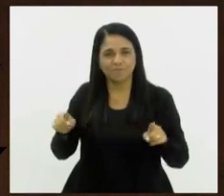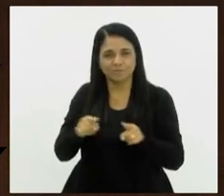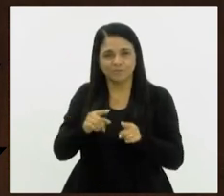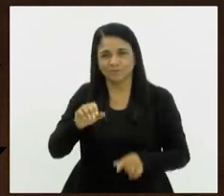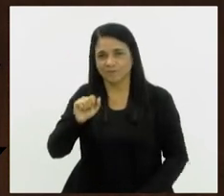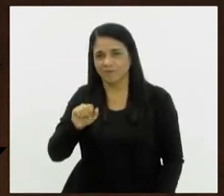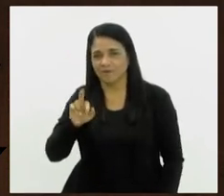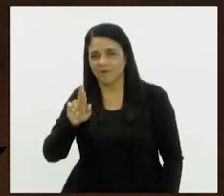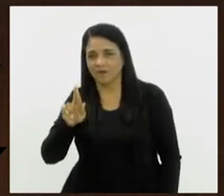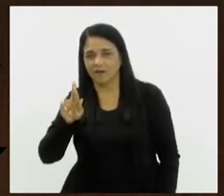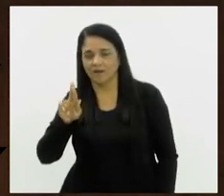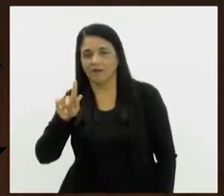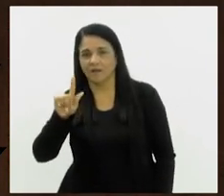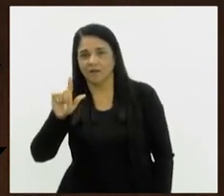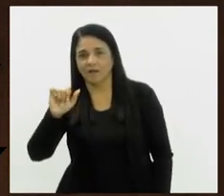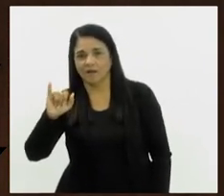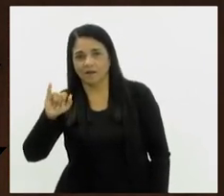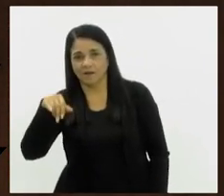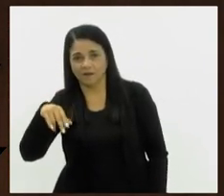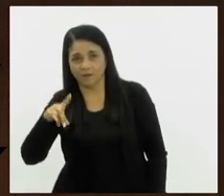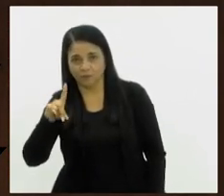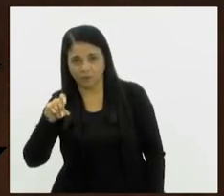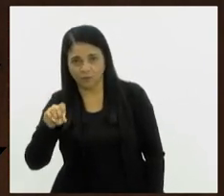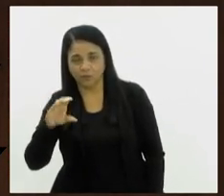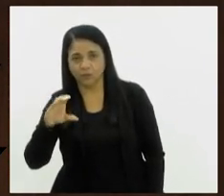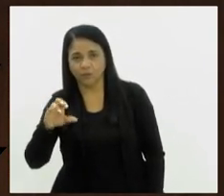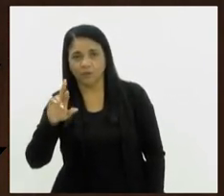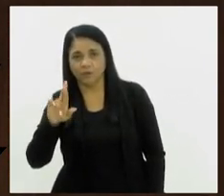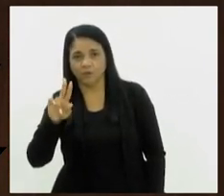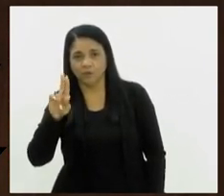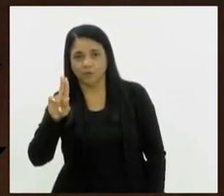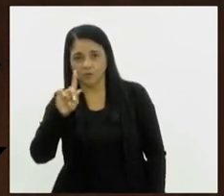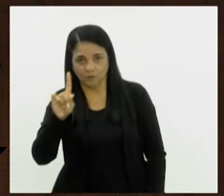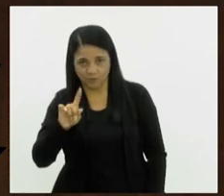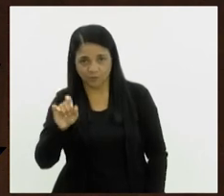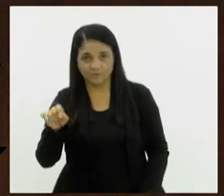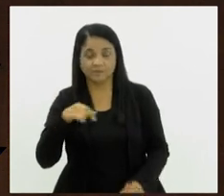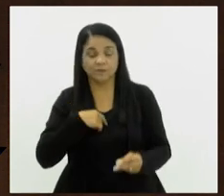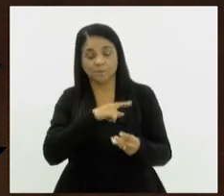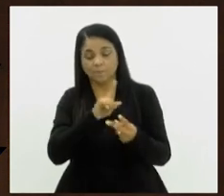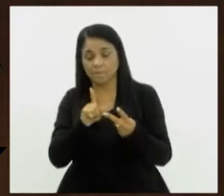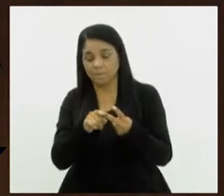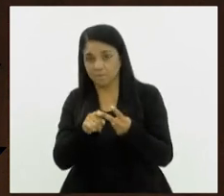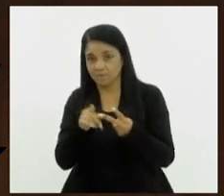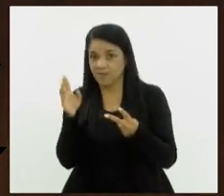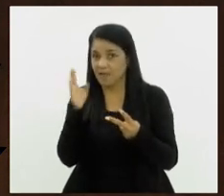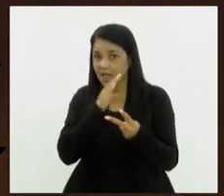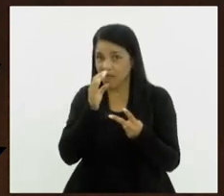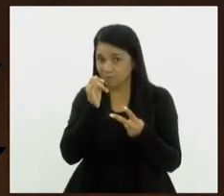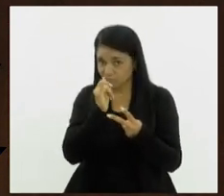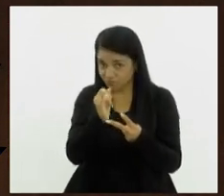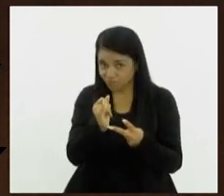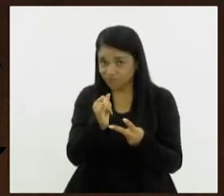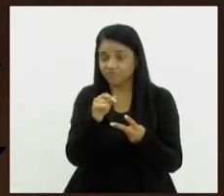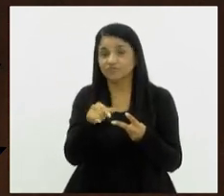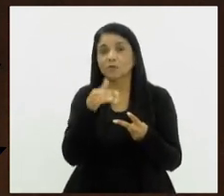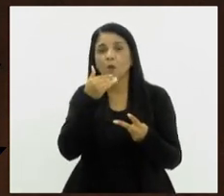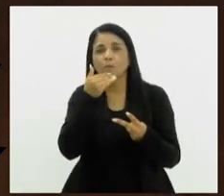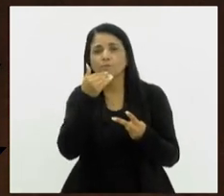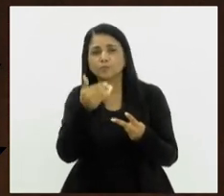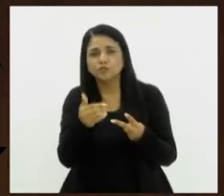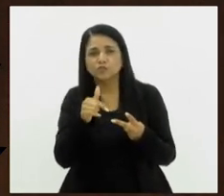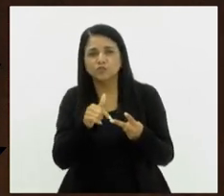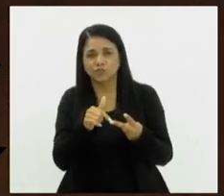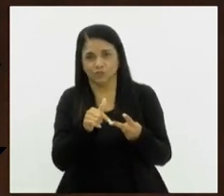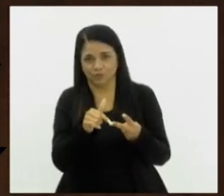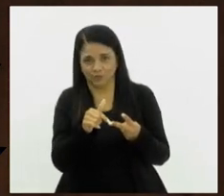E o outro também, tão rápido e breve, mas também tão significativo quanto esse, é um pedido de alguém que